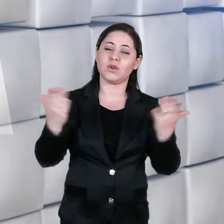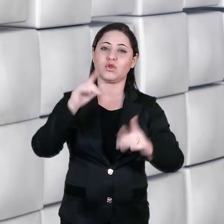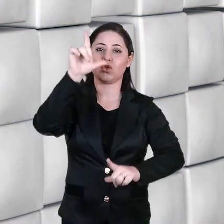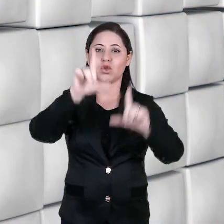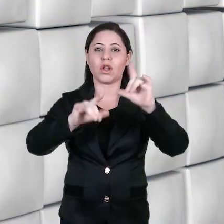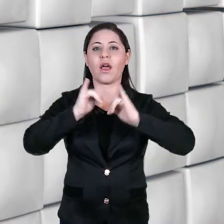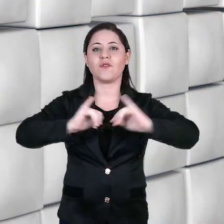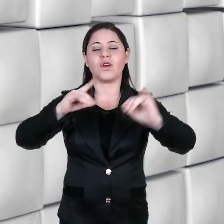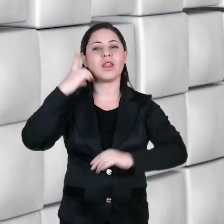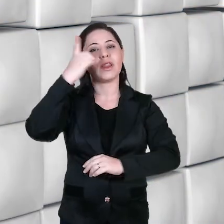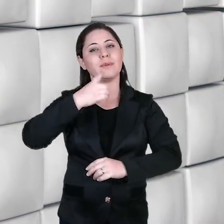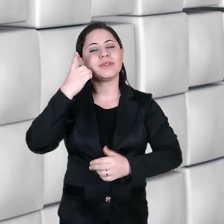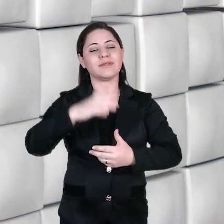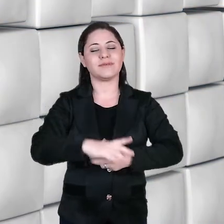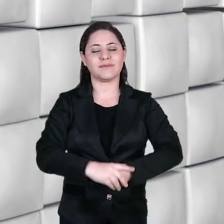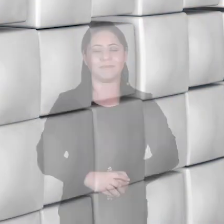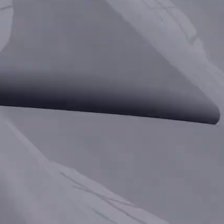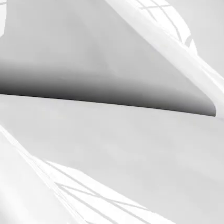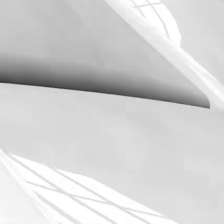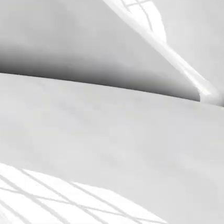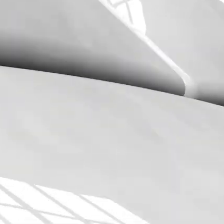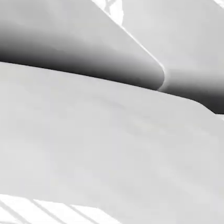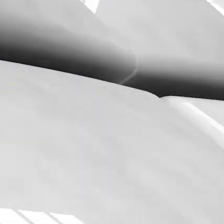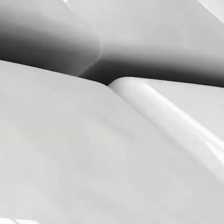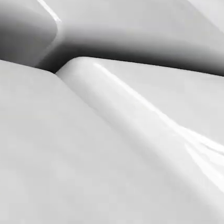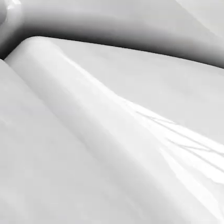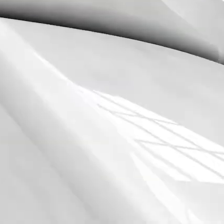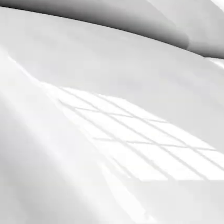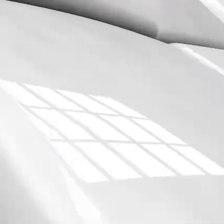Começa agora o Jornal Parlamentar.